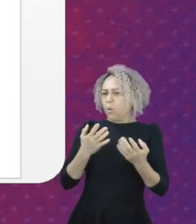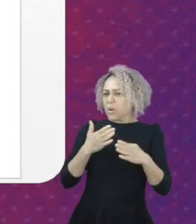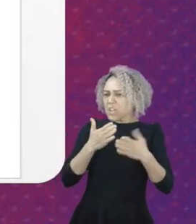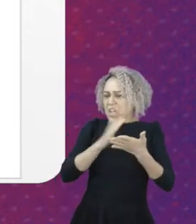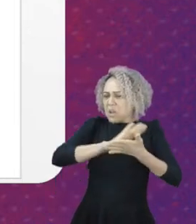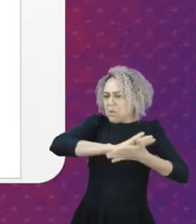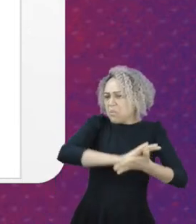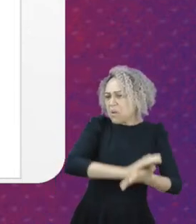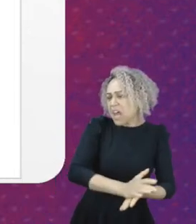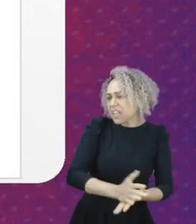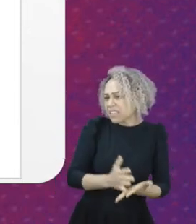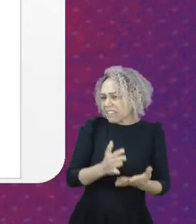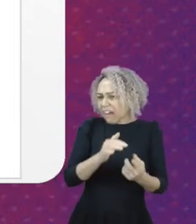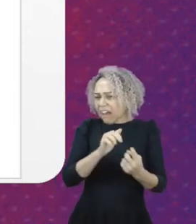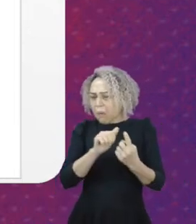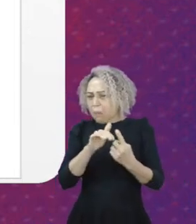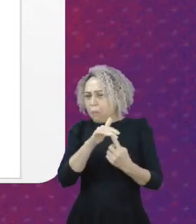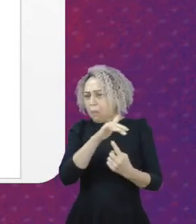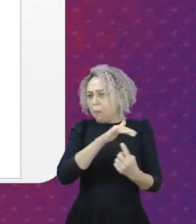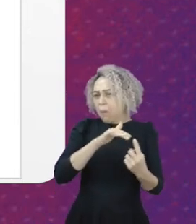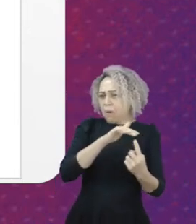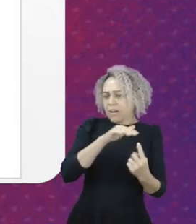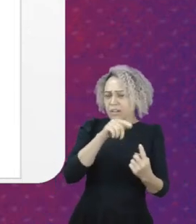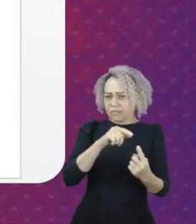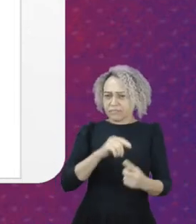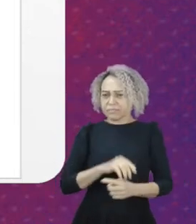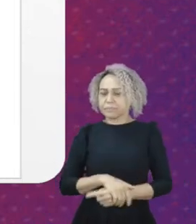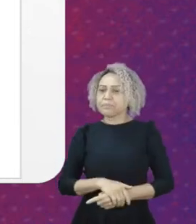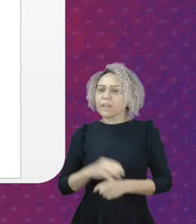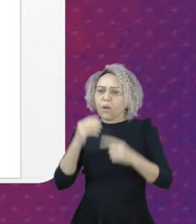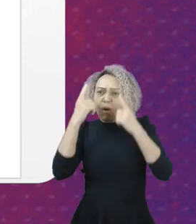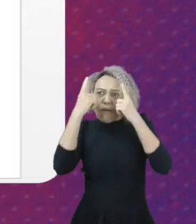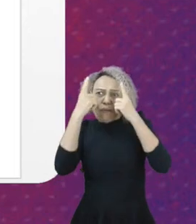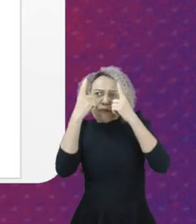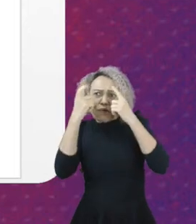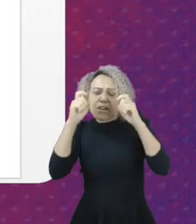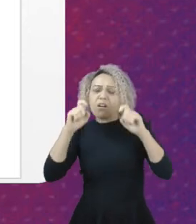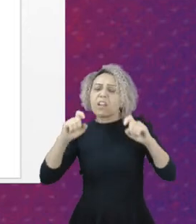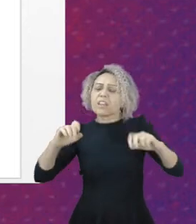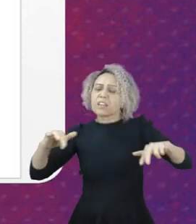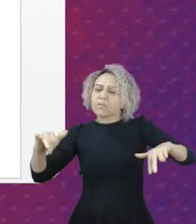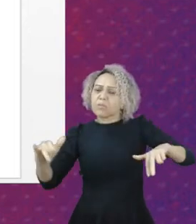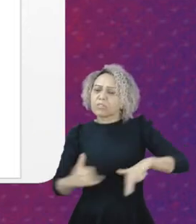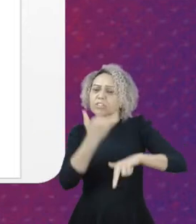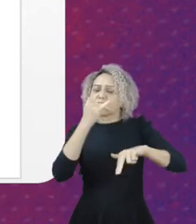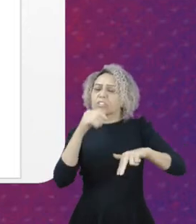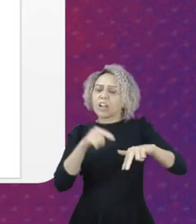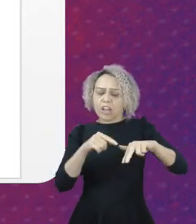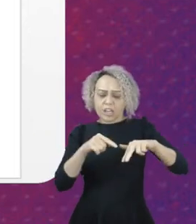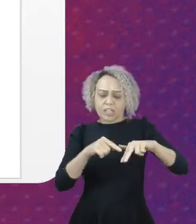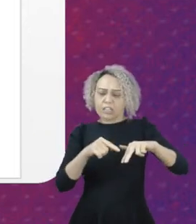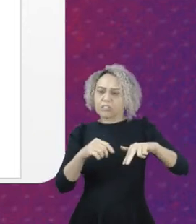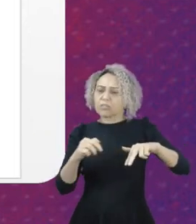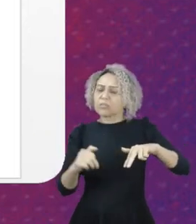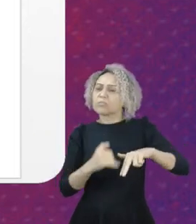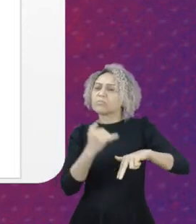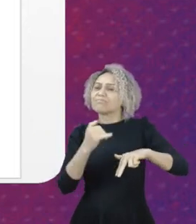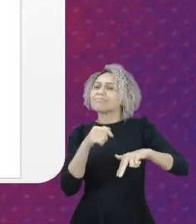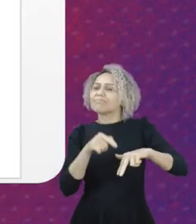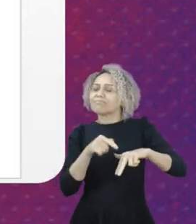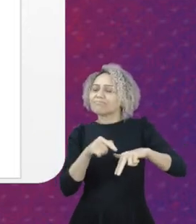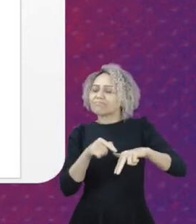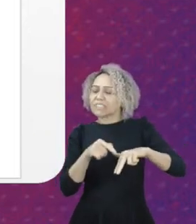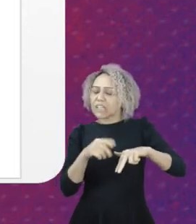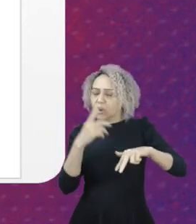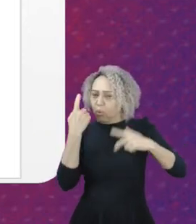privado. Então, a violência de gênero ela é essa manifestação de relação de poder do homem que se